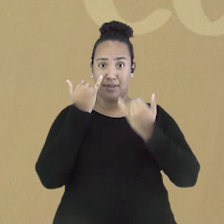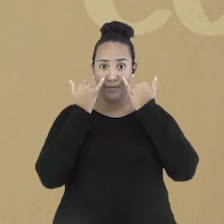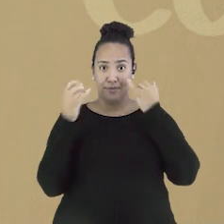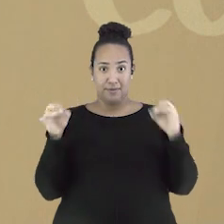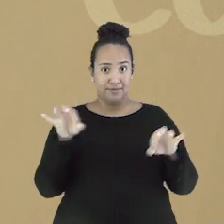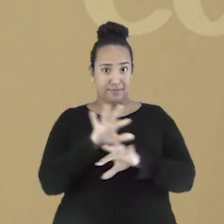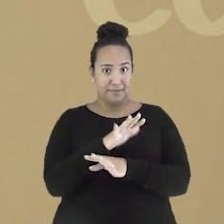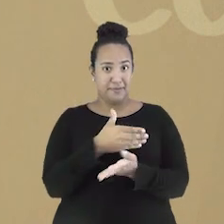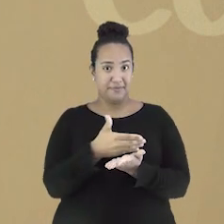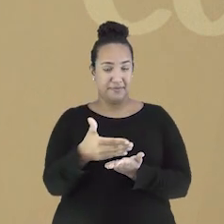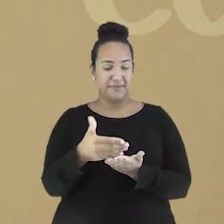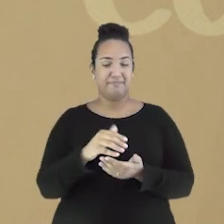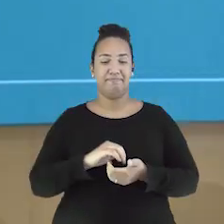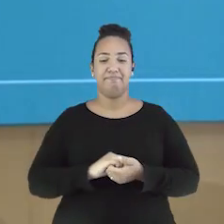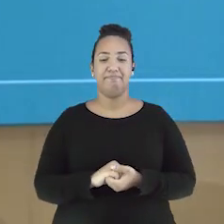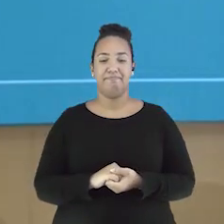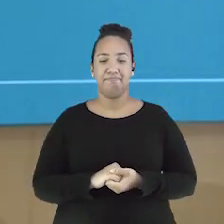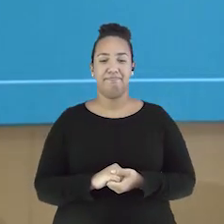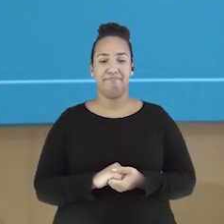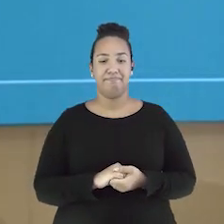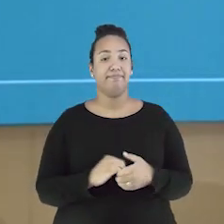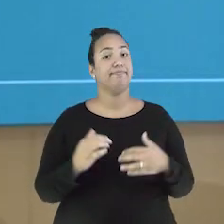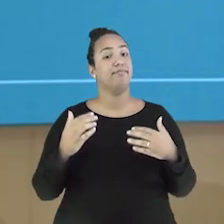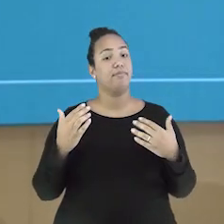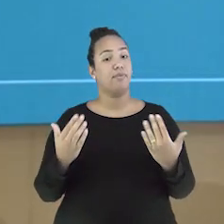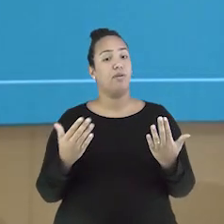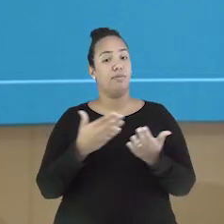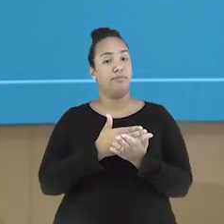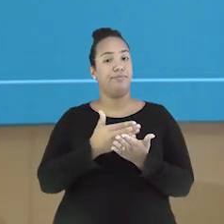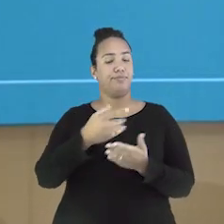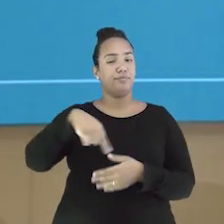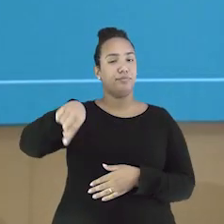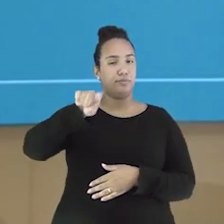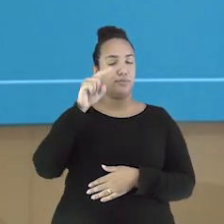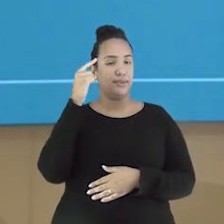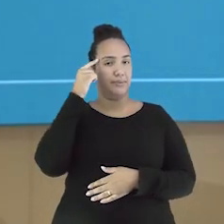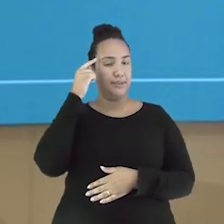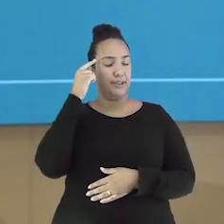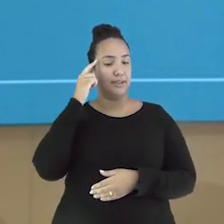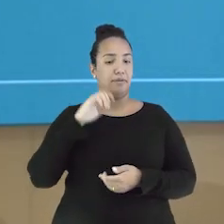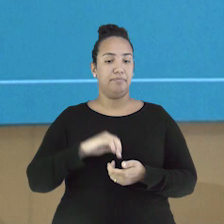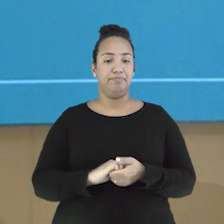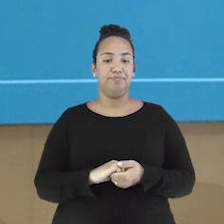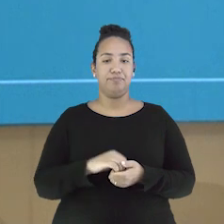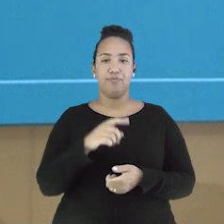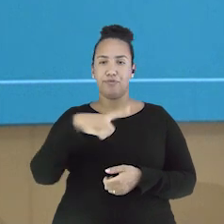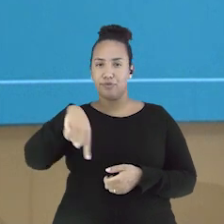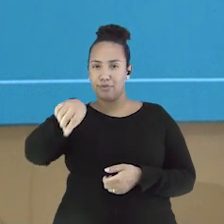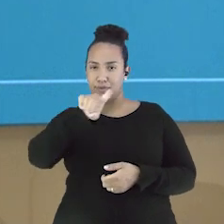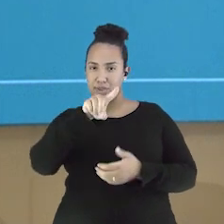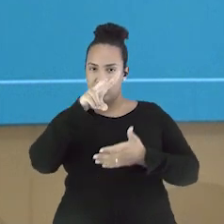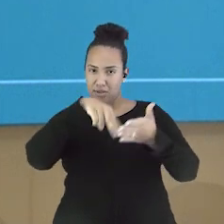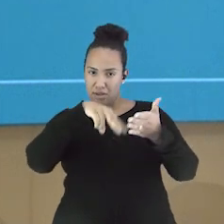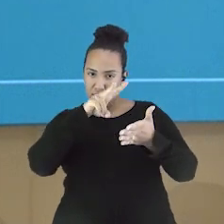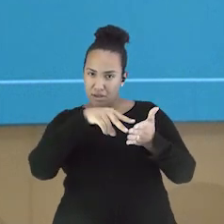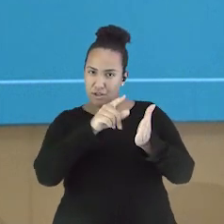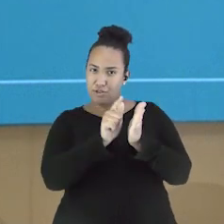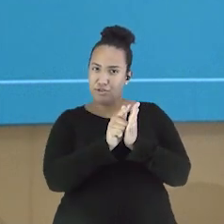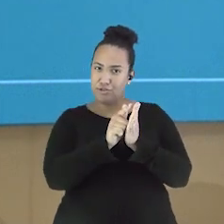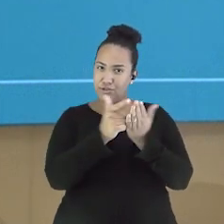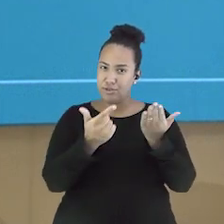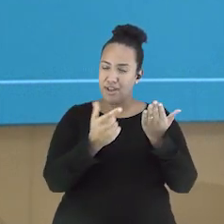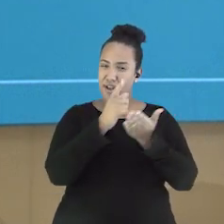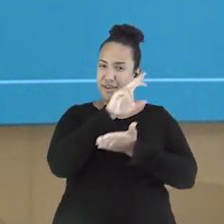Informações dadas, vamos à aula? Para começarmos a aula, pensem um pouco. Vocês costumam ler jornais e